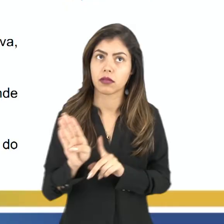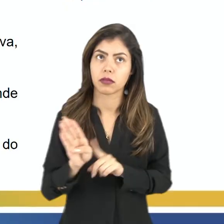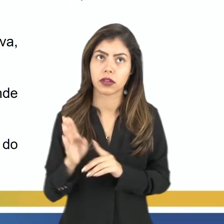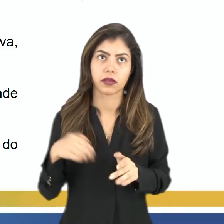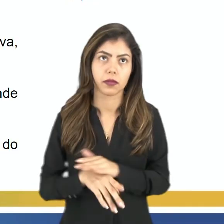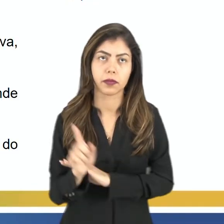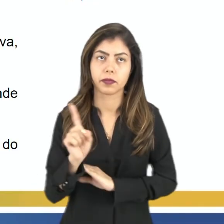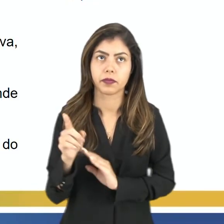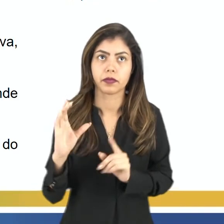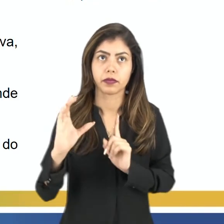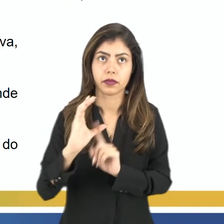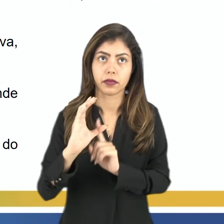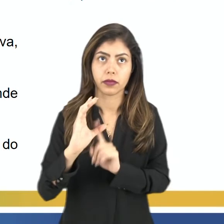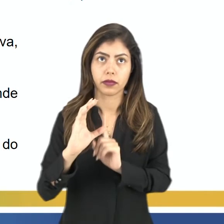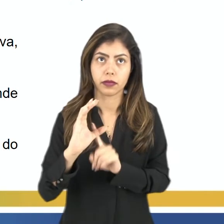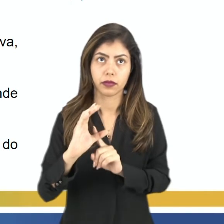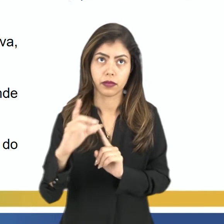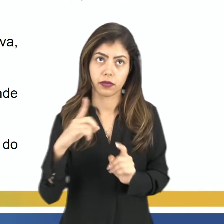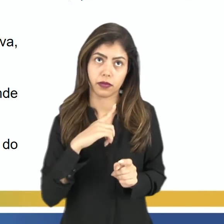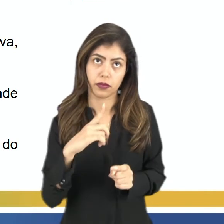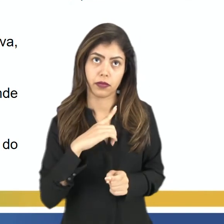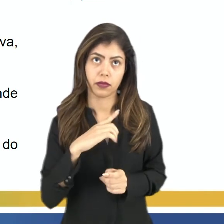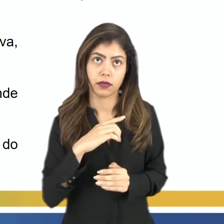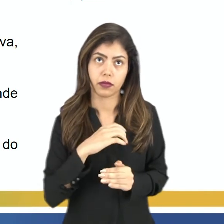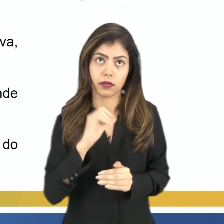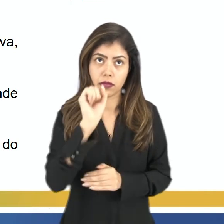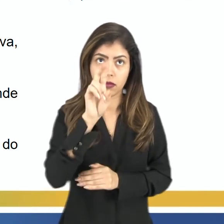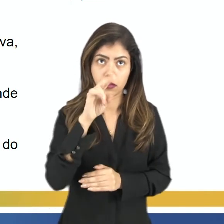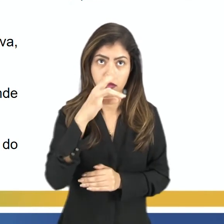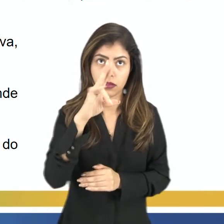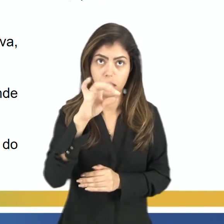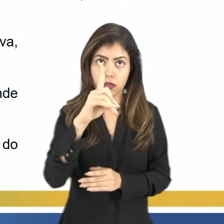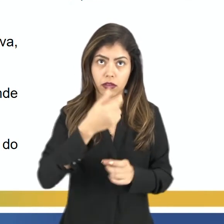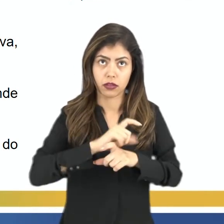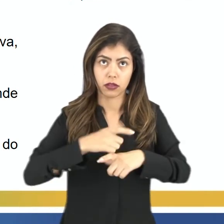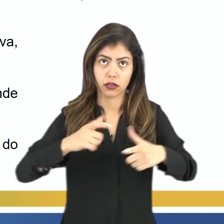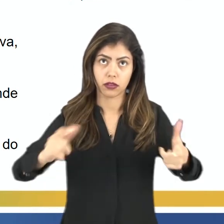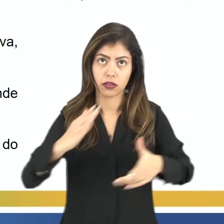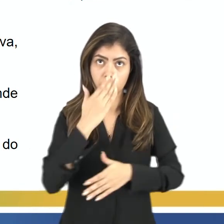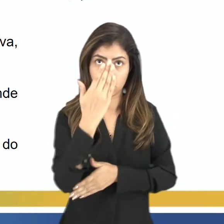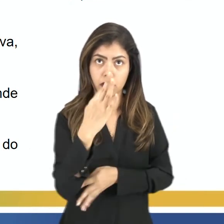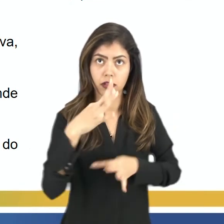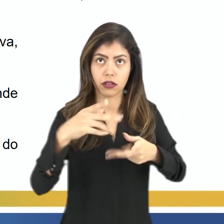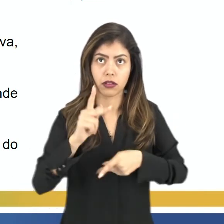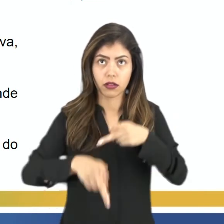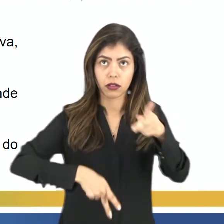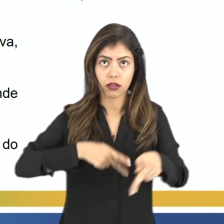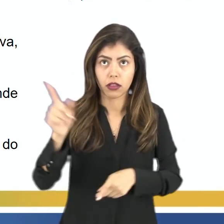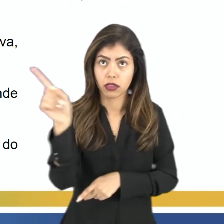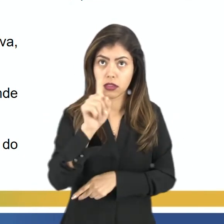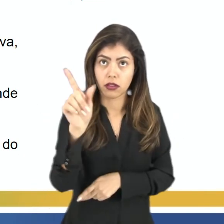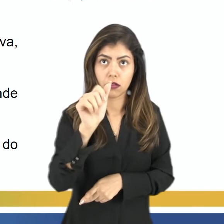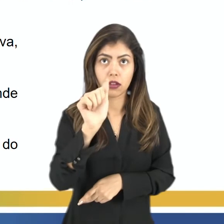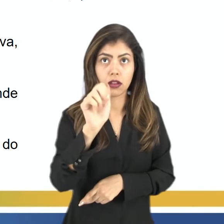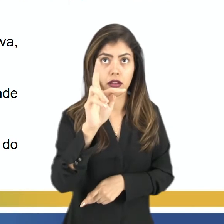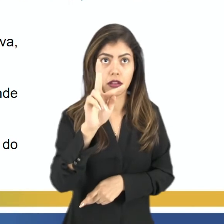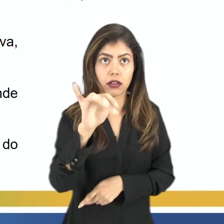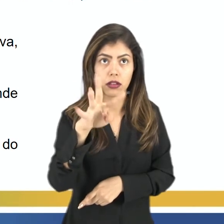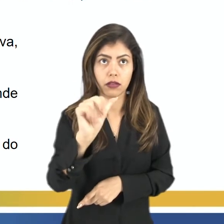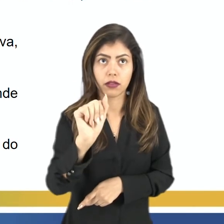encaixa. Letra C, tem havido sucessivos decréscimos frente ao total da população não